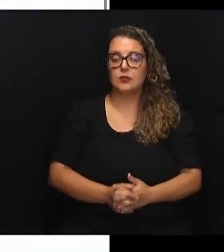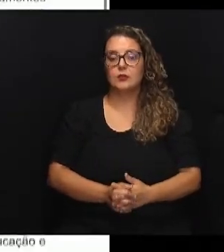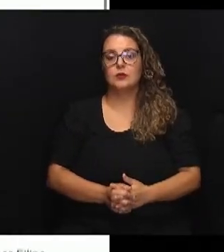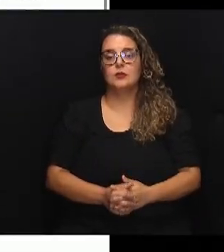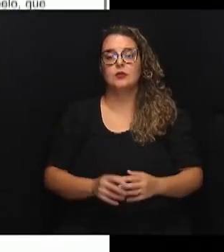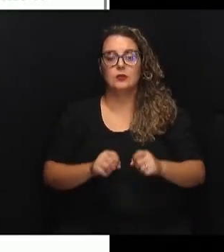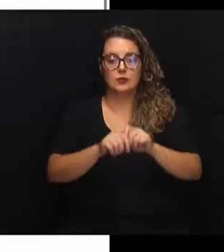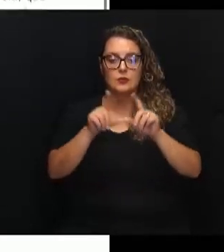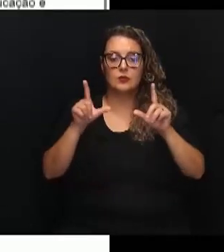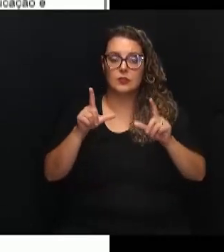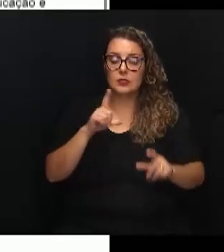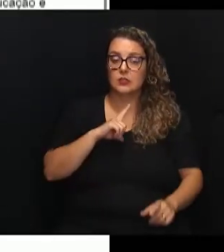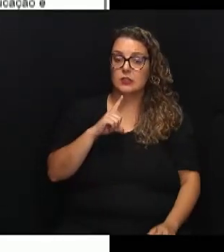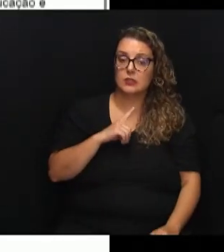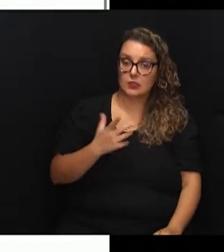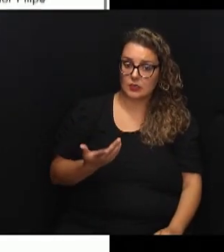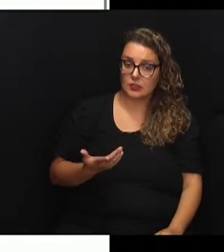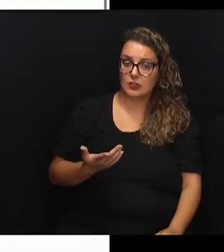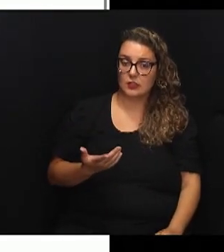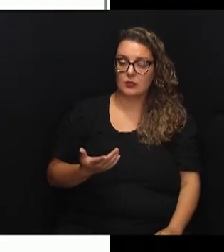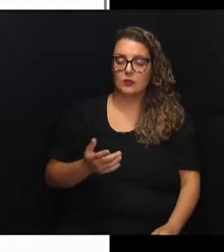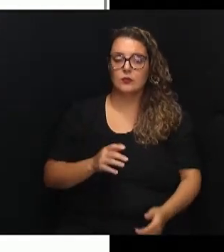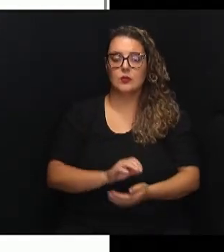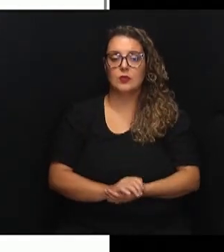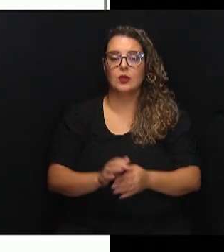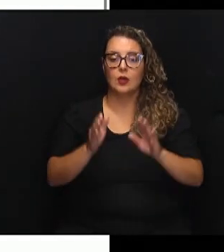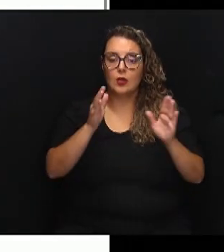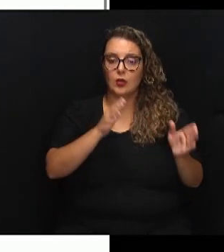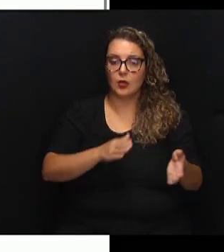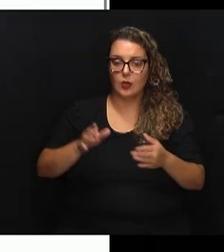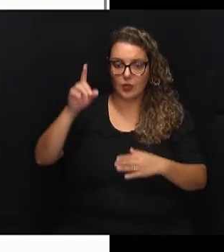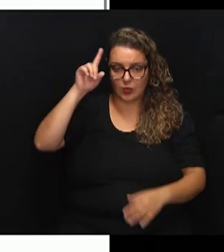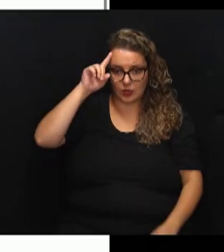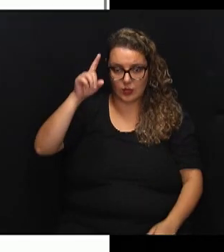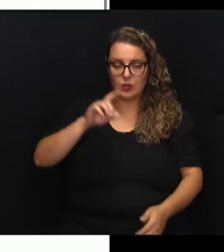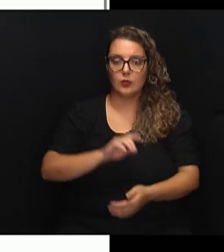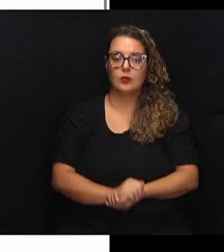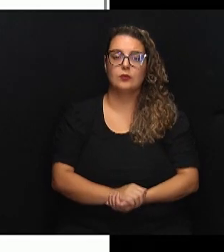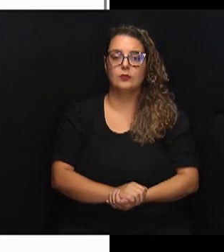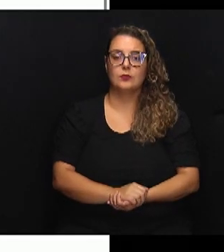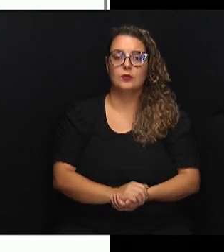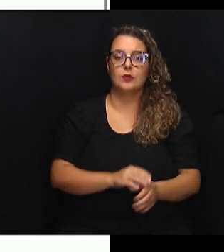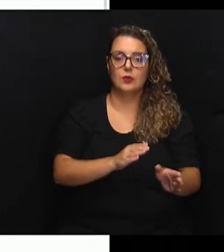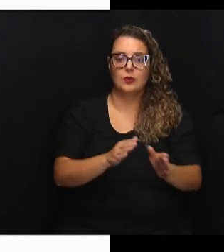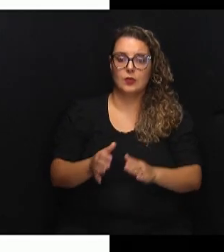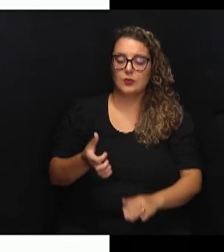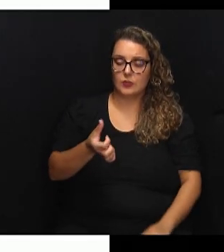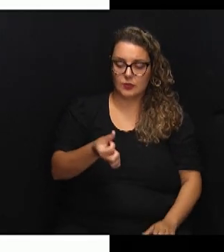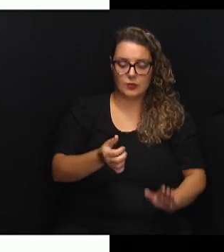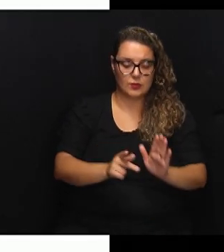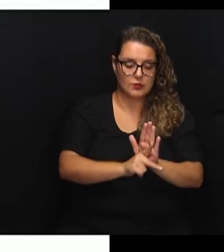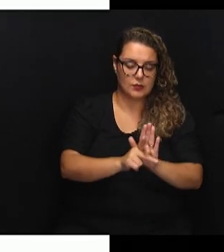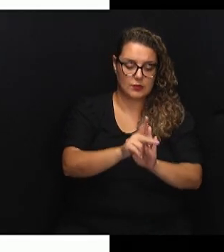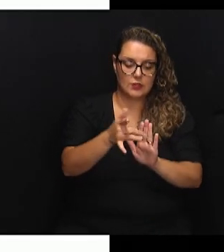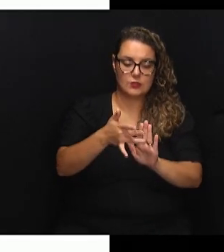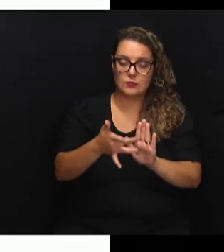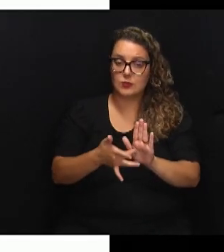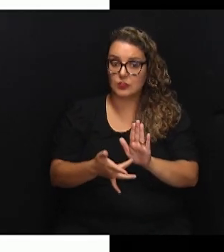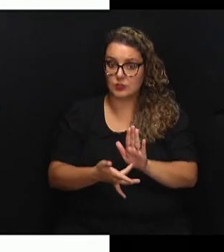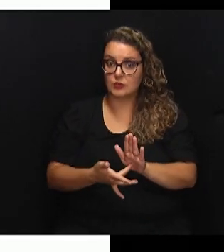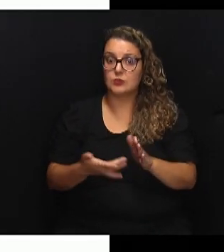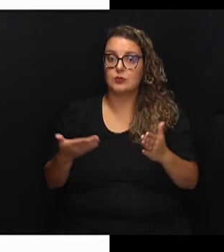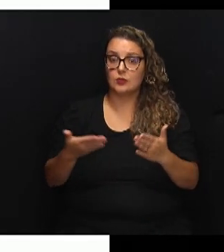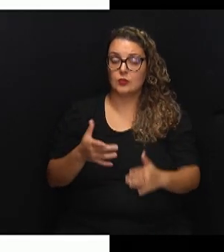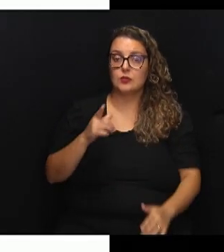destaque, nós temos na chamada ordem do dia, aí a sequência dos 6 projetos da pauta. Então hoje